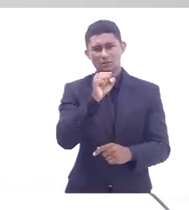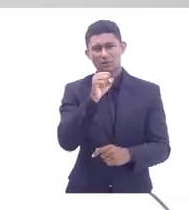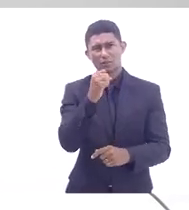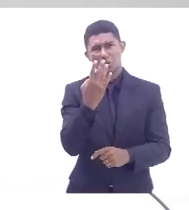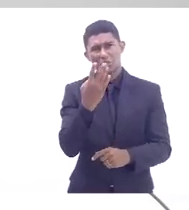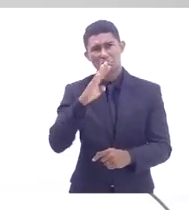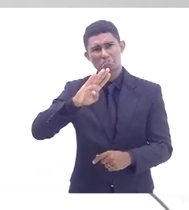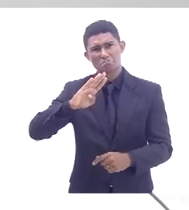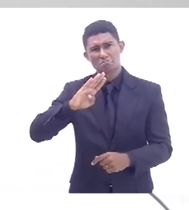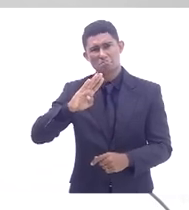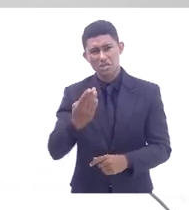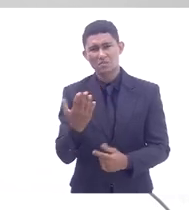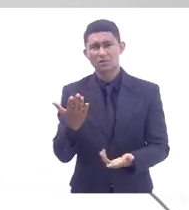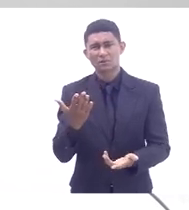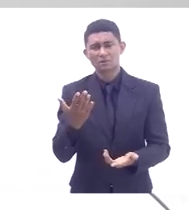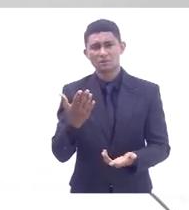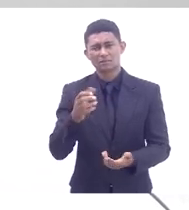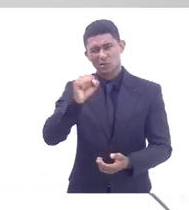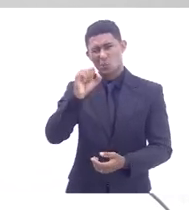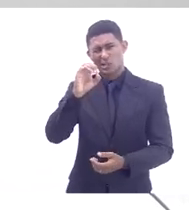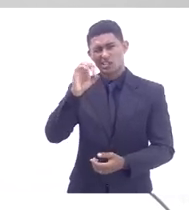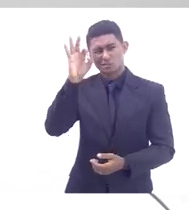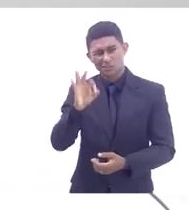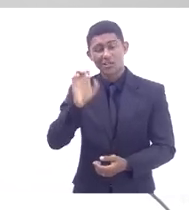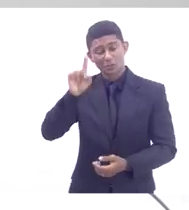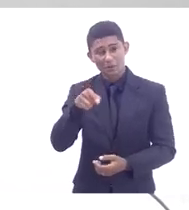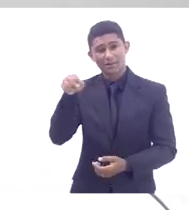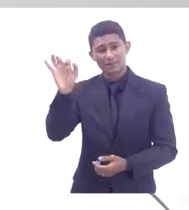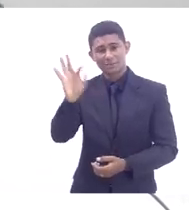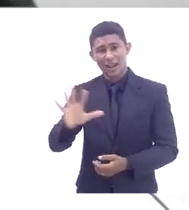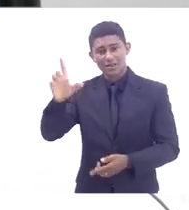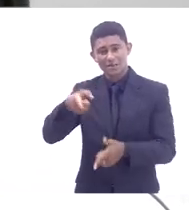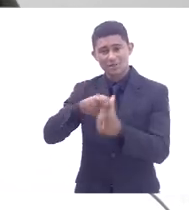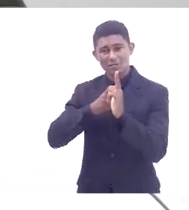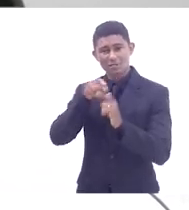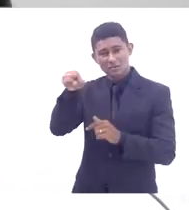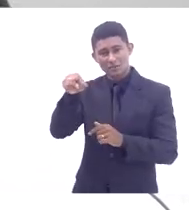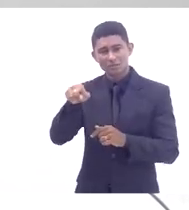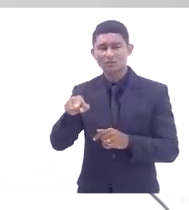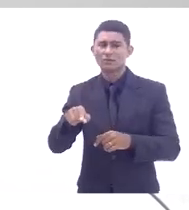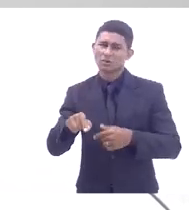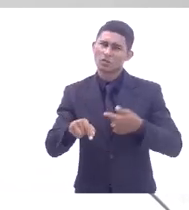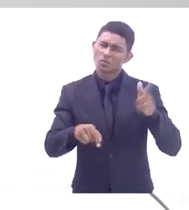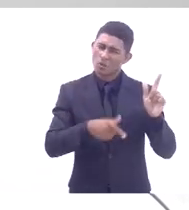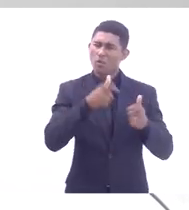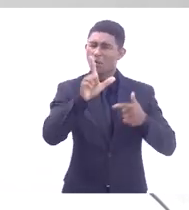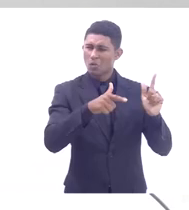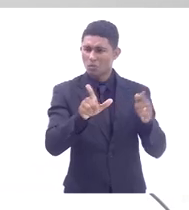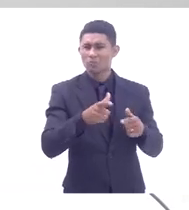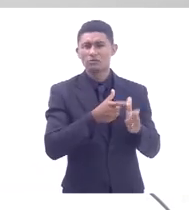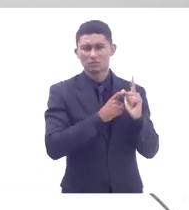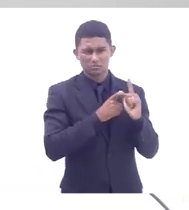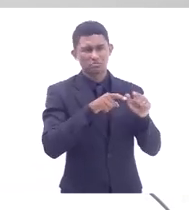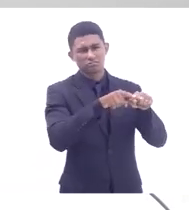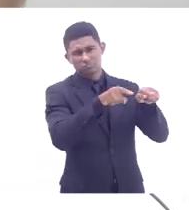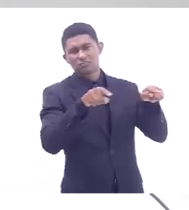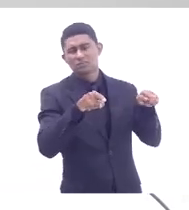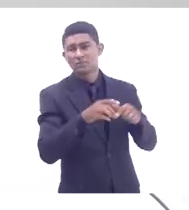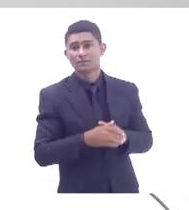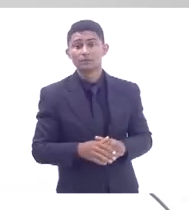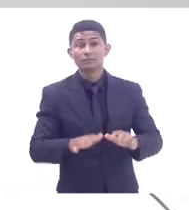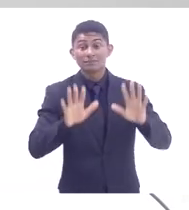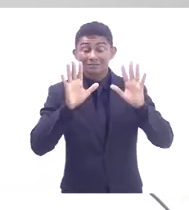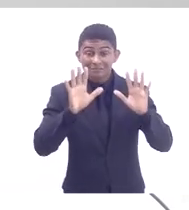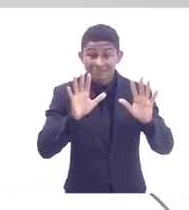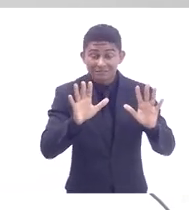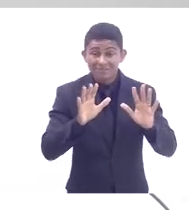b180 por cento são dívidas é diretamente com a união e o restante de vidas humanas e outros agentes outra agente financeiro